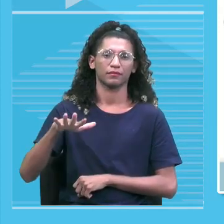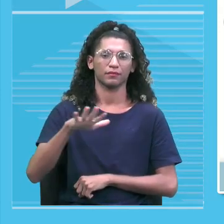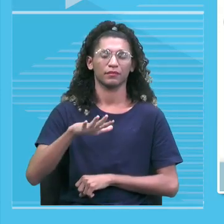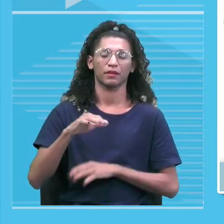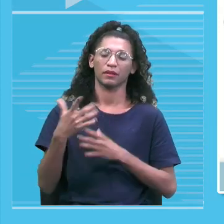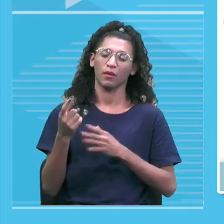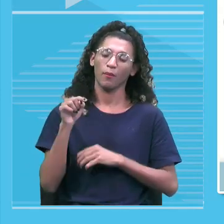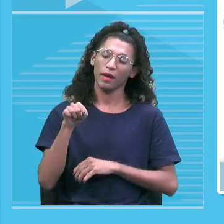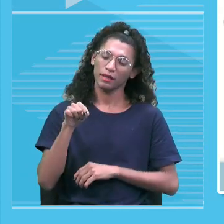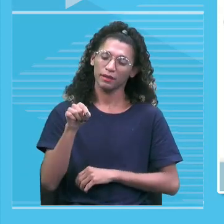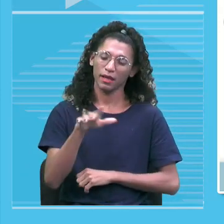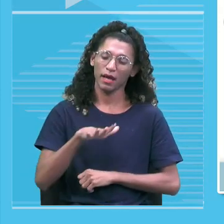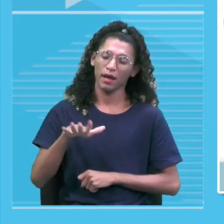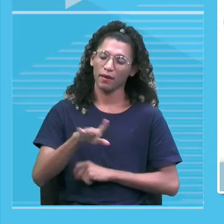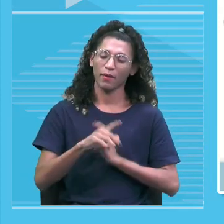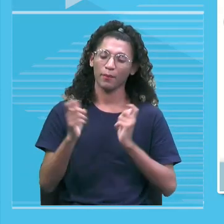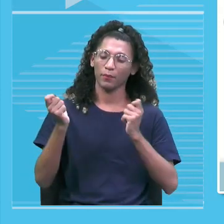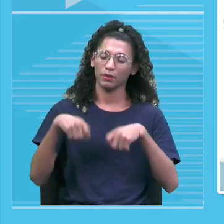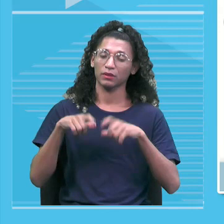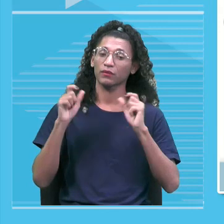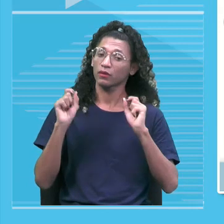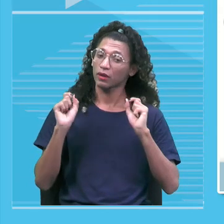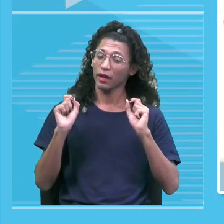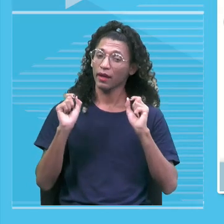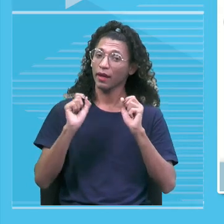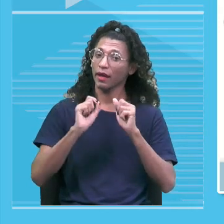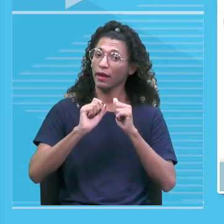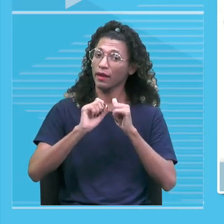esses campos podem ser elétricos